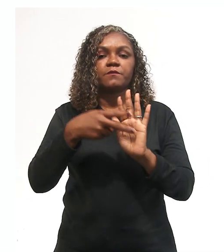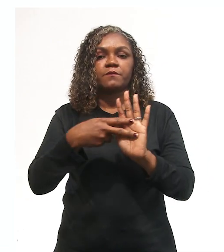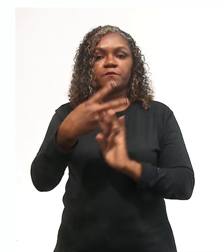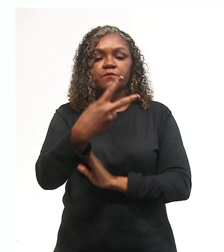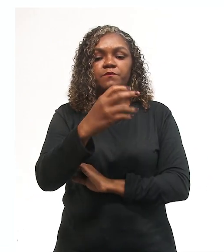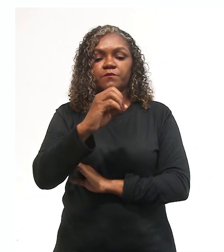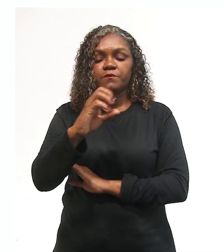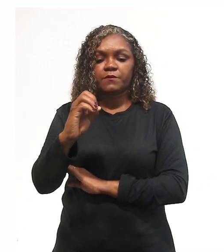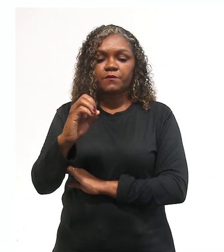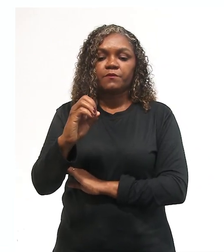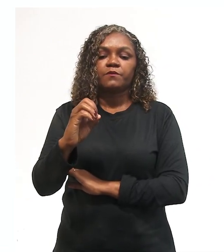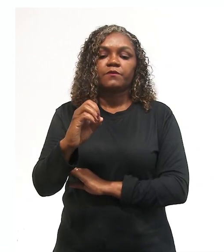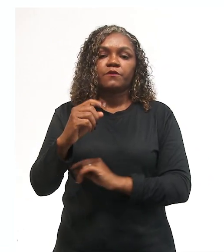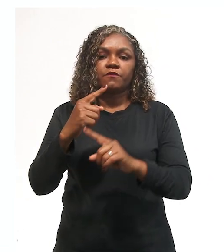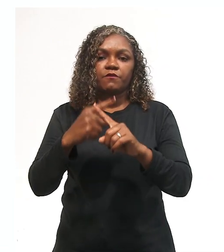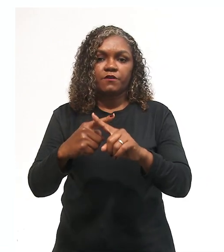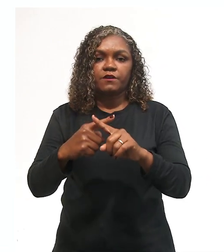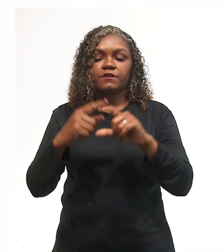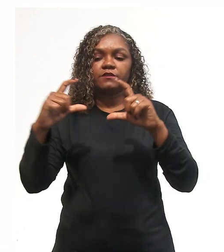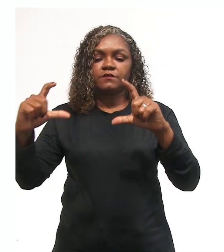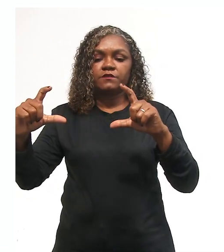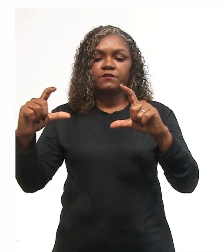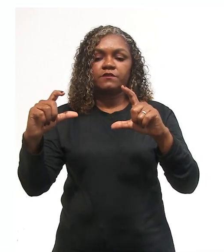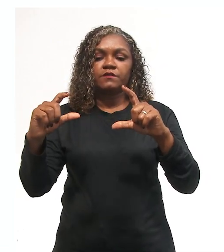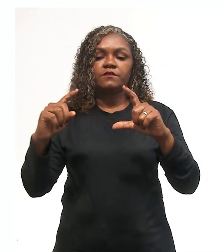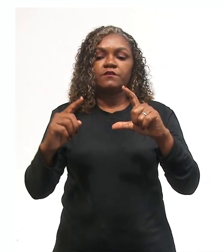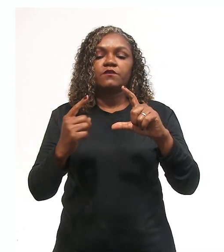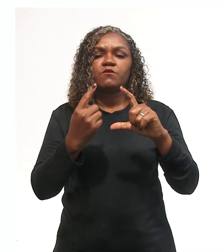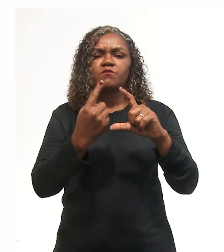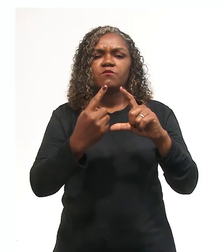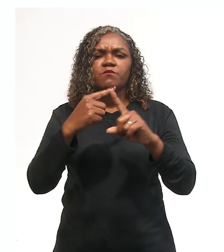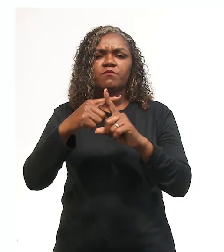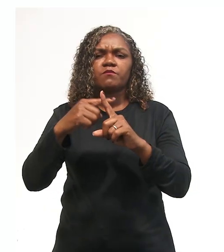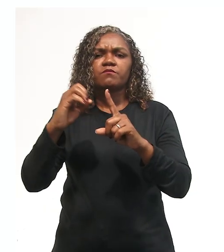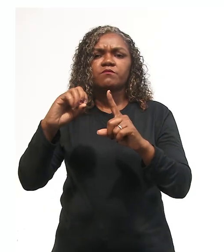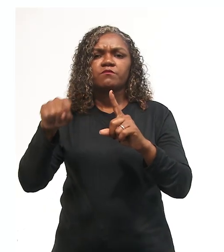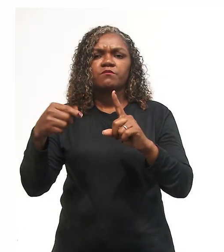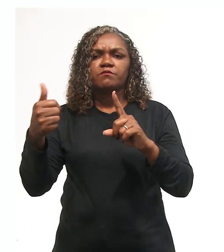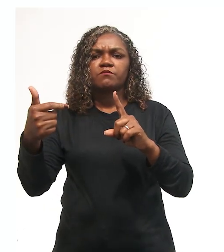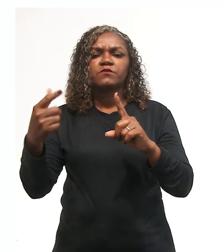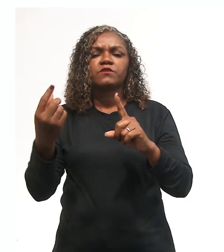200 vezes 1 mais 0,12,